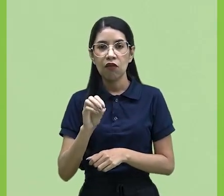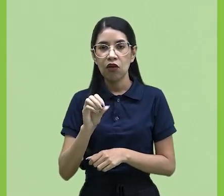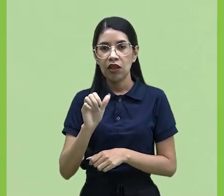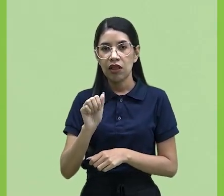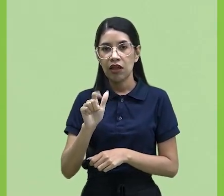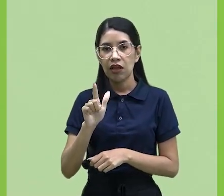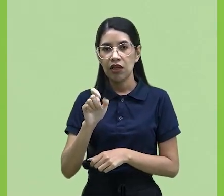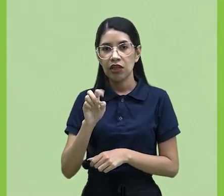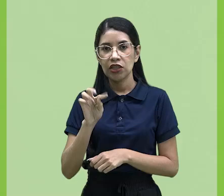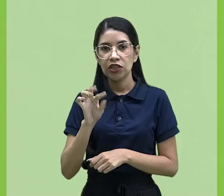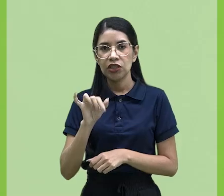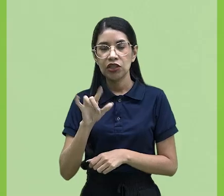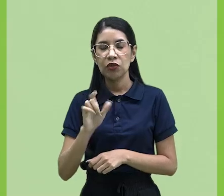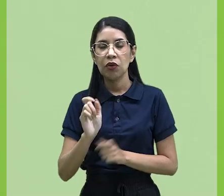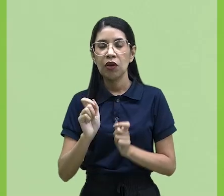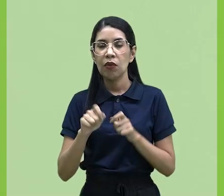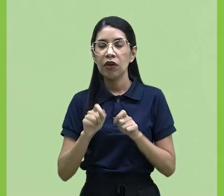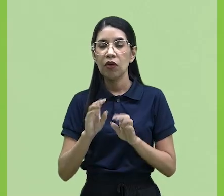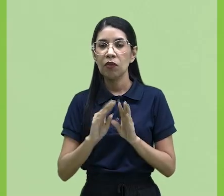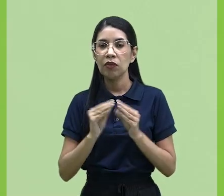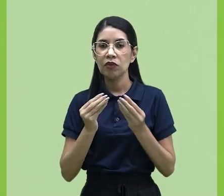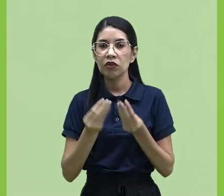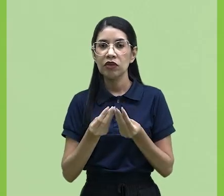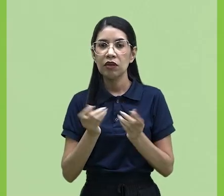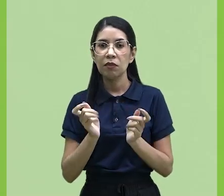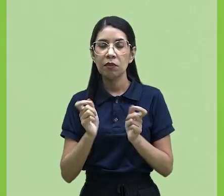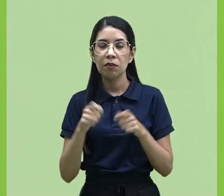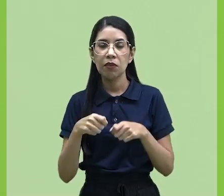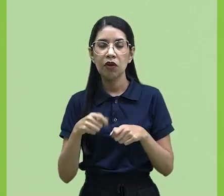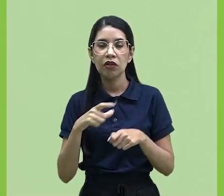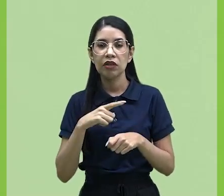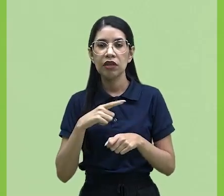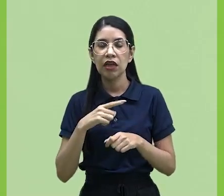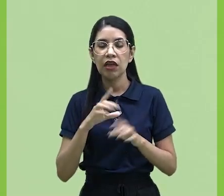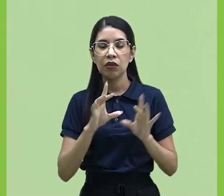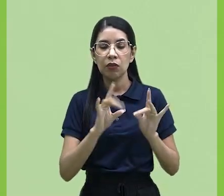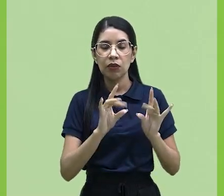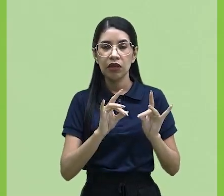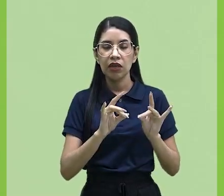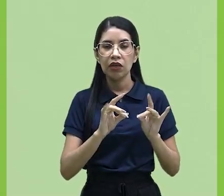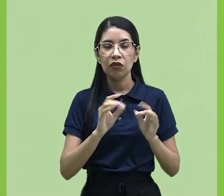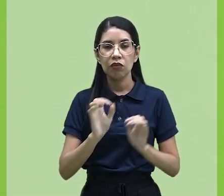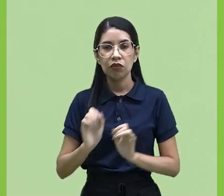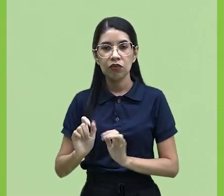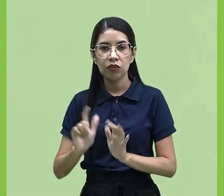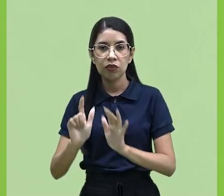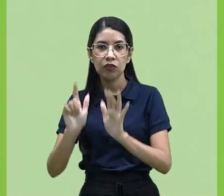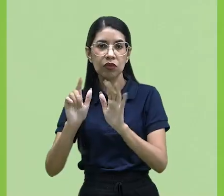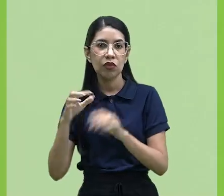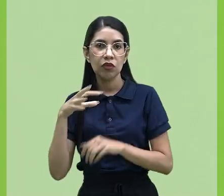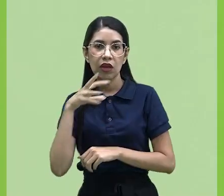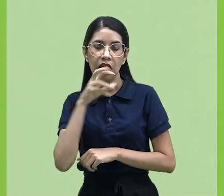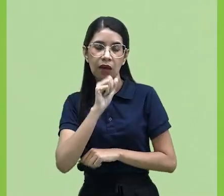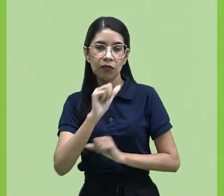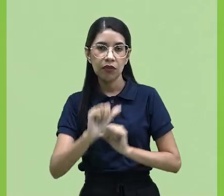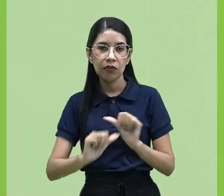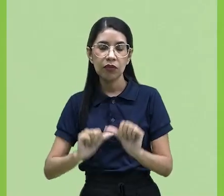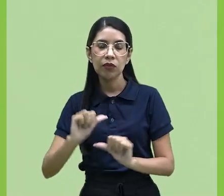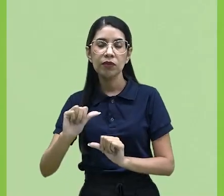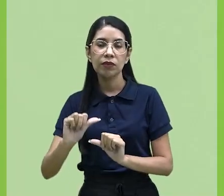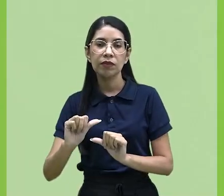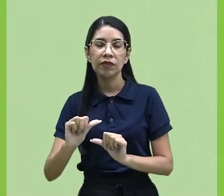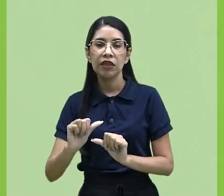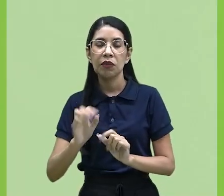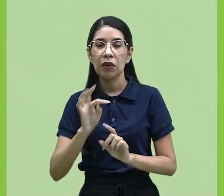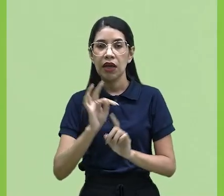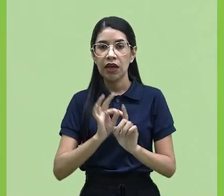volátil, quer dizer que é uma substância que passa do líquido para o gasoso muito rapidamente, né?